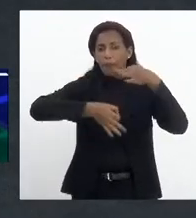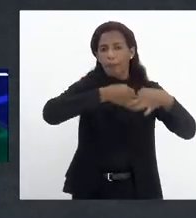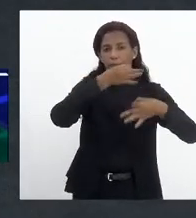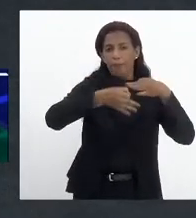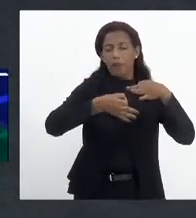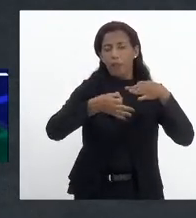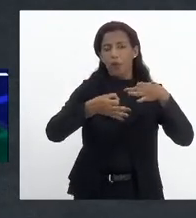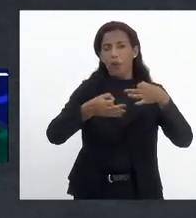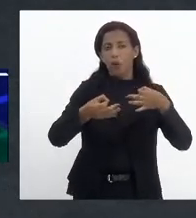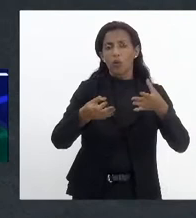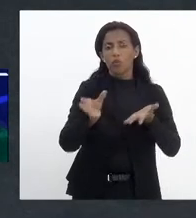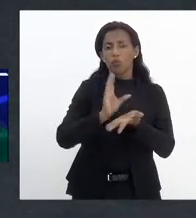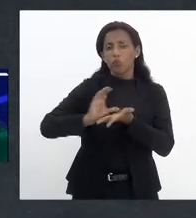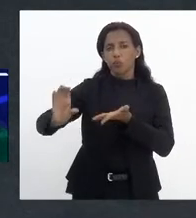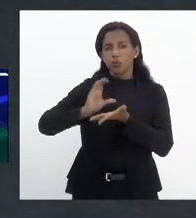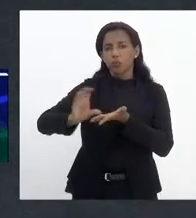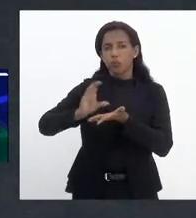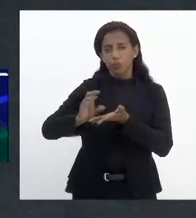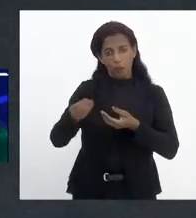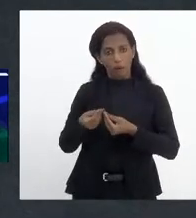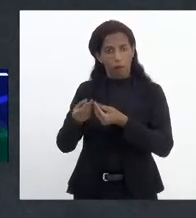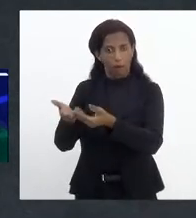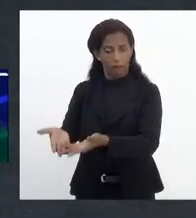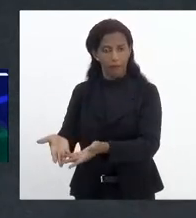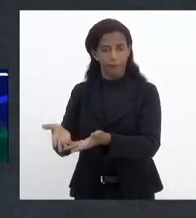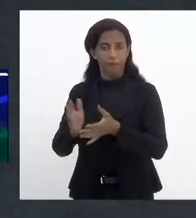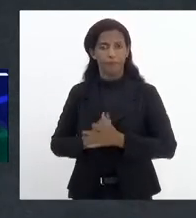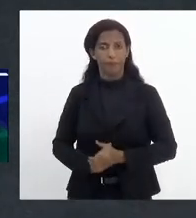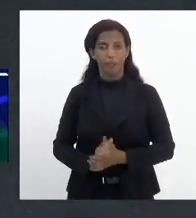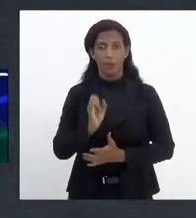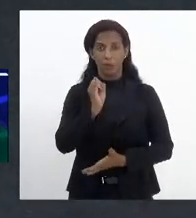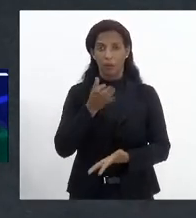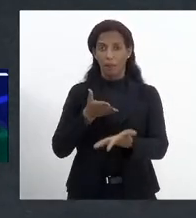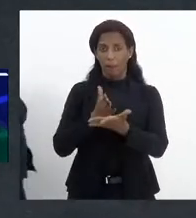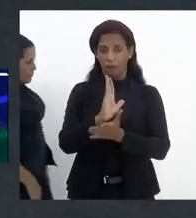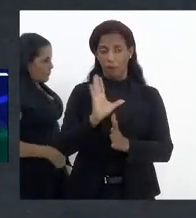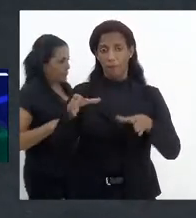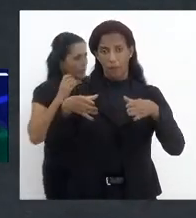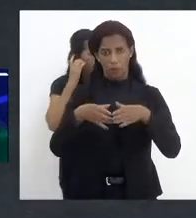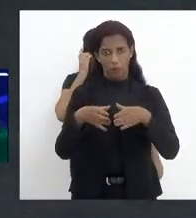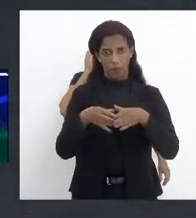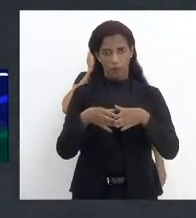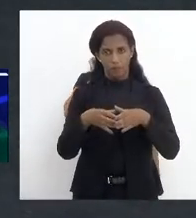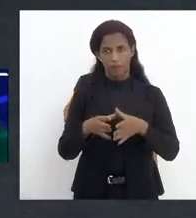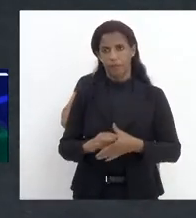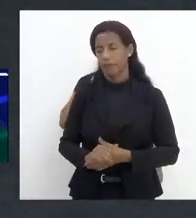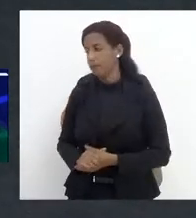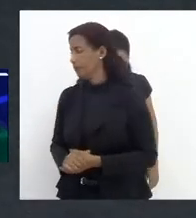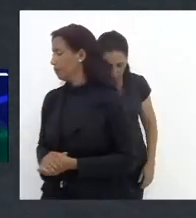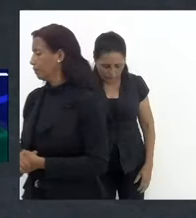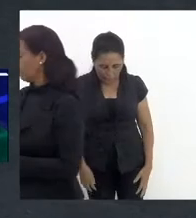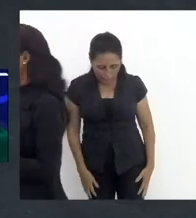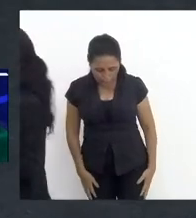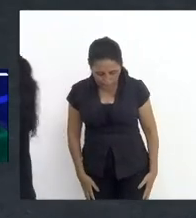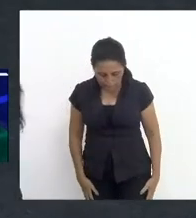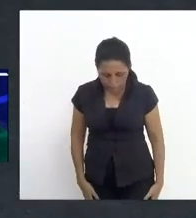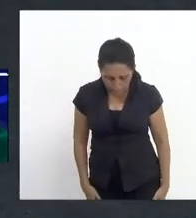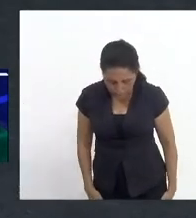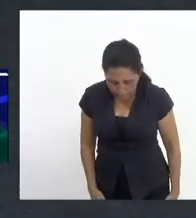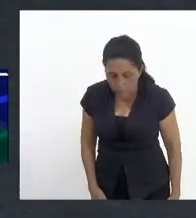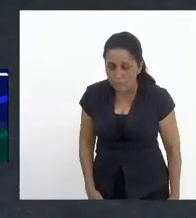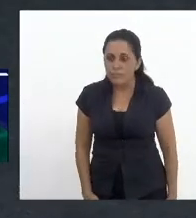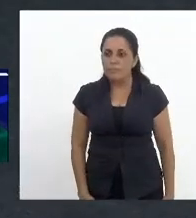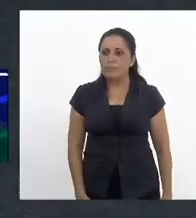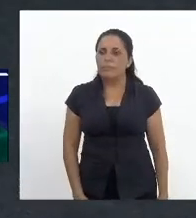dos benefícios fiscais concedidos. Isso foi aprovado pela comissão. Chamamos, entre outros,